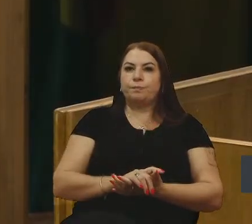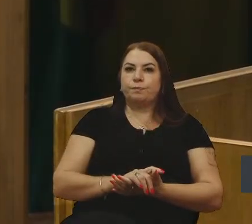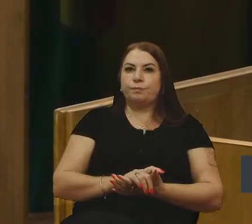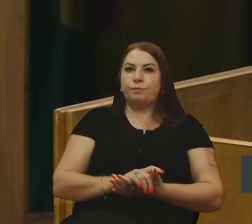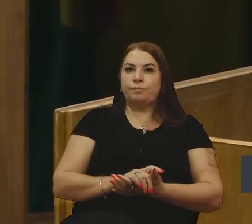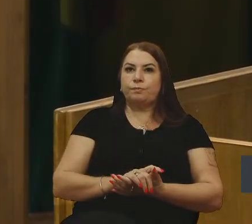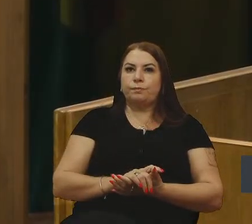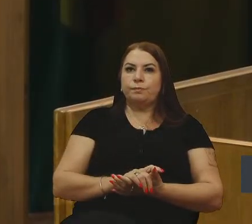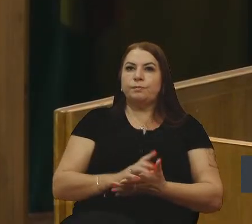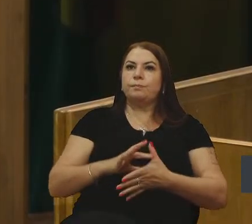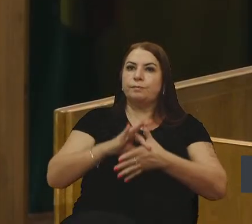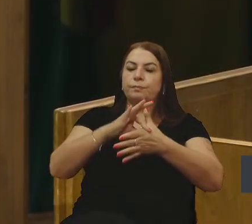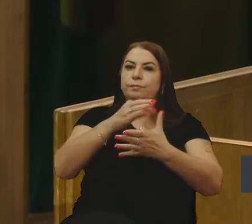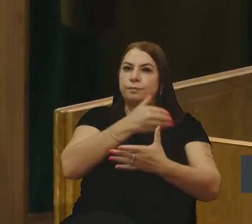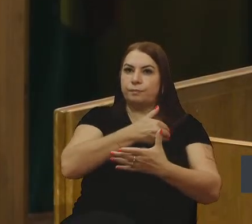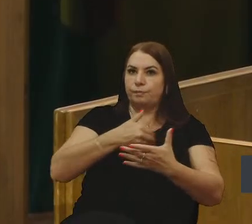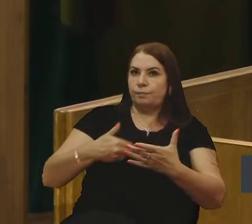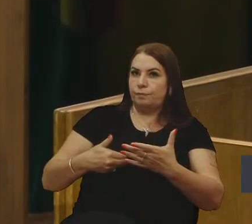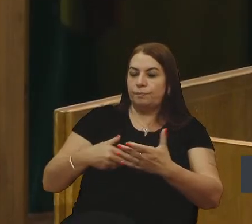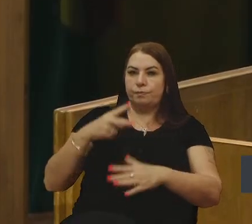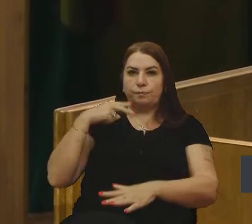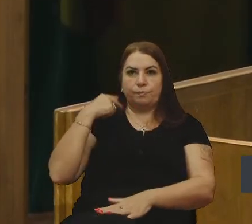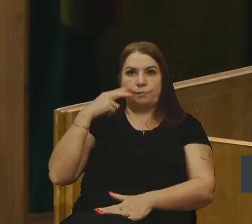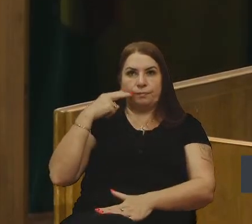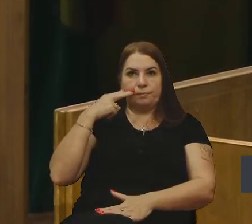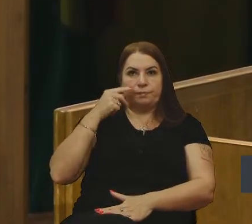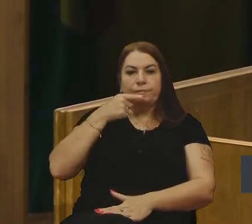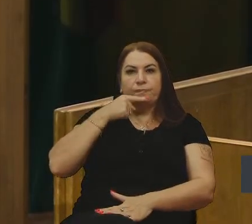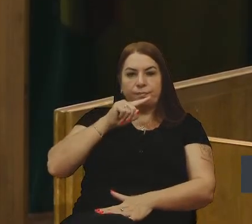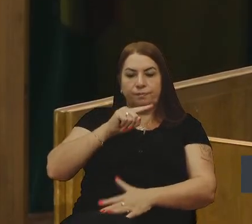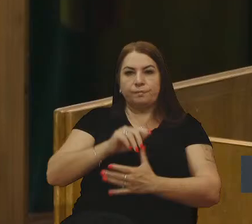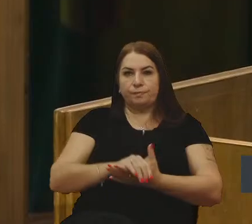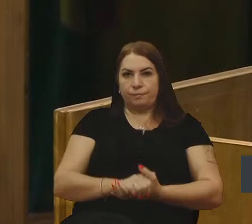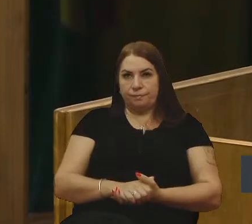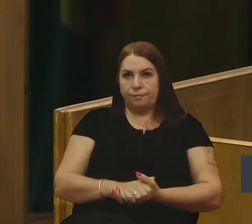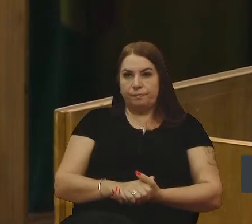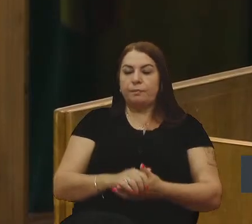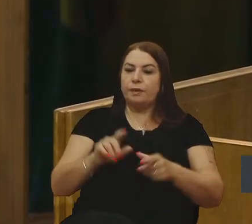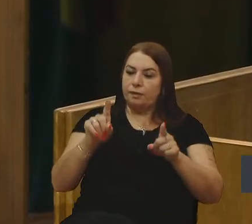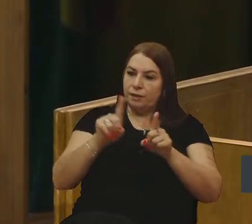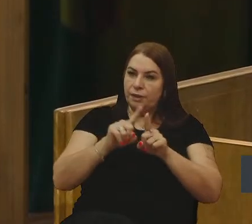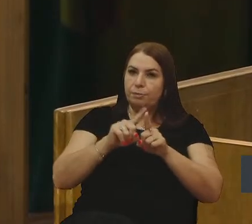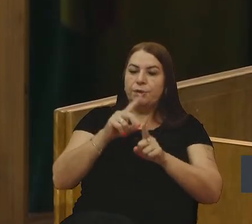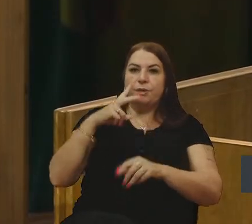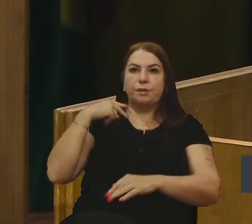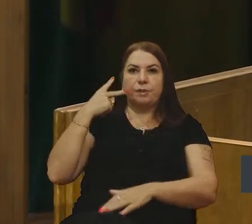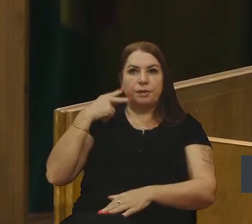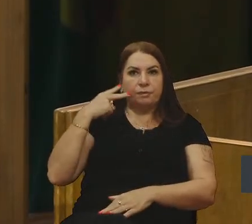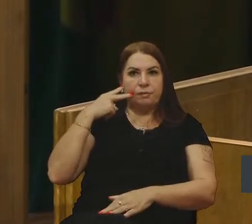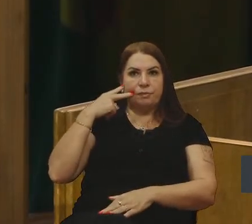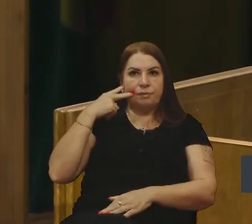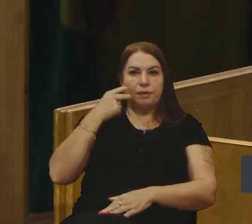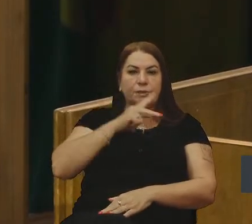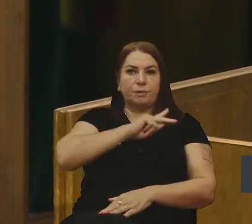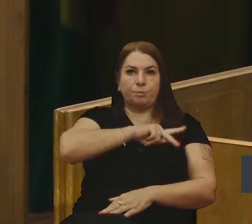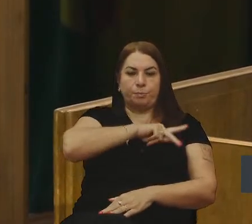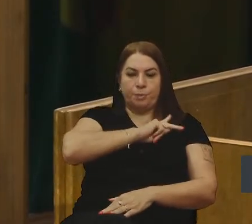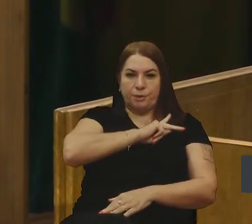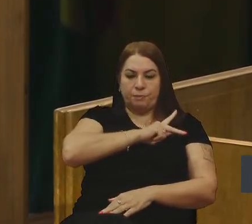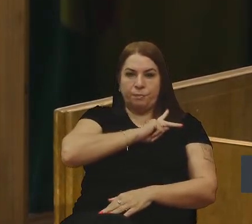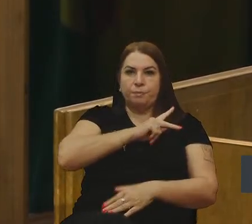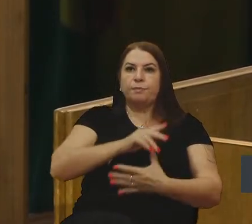do líder de governo, vereador Caleb Garbim, e também o vereador Pedro Rodrigues.